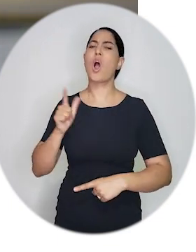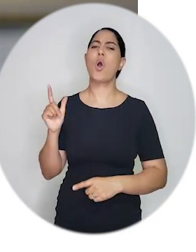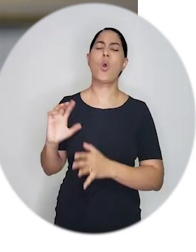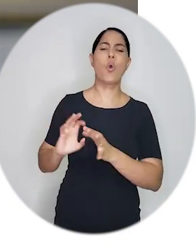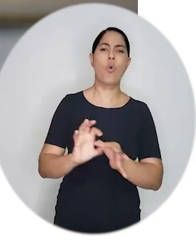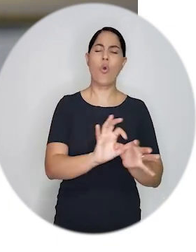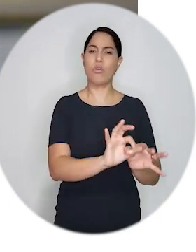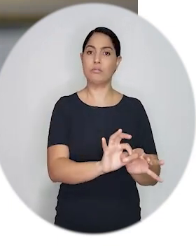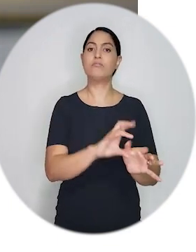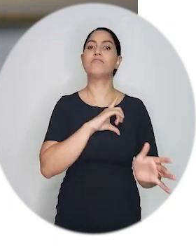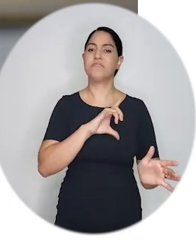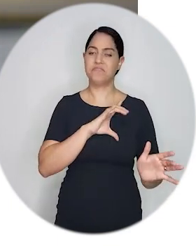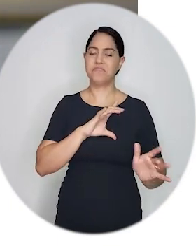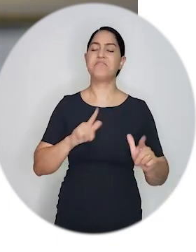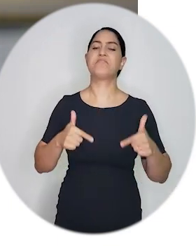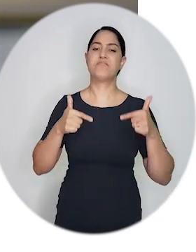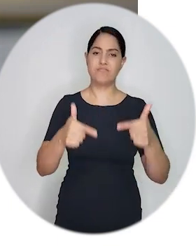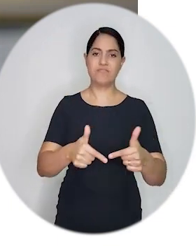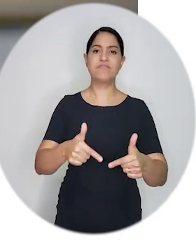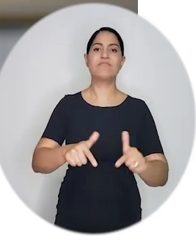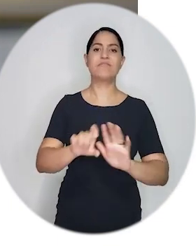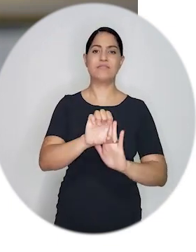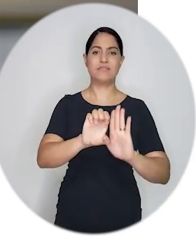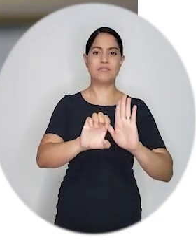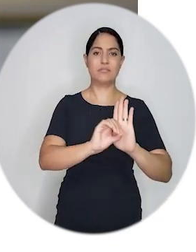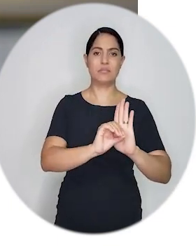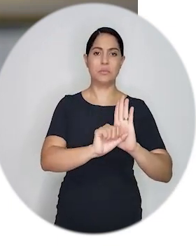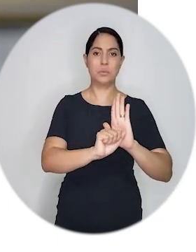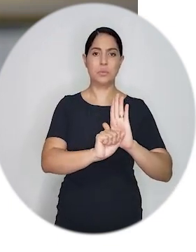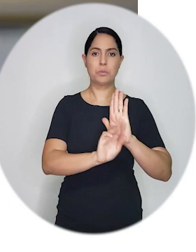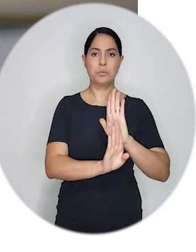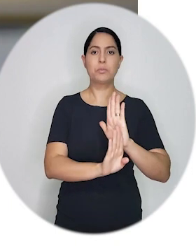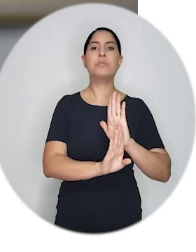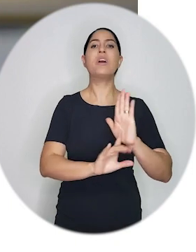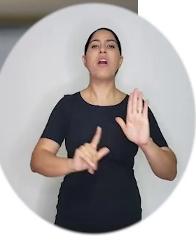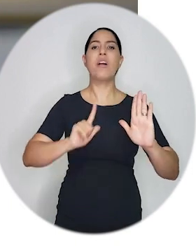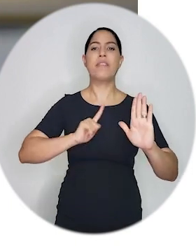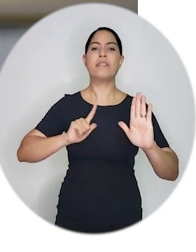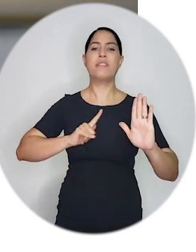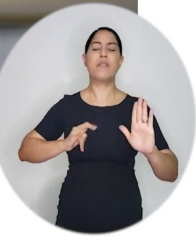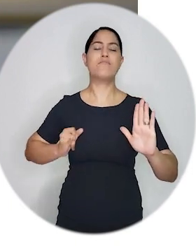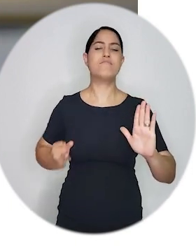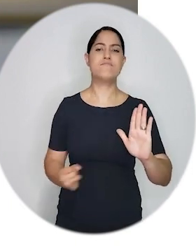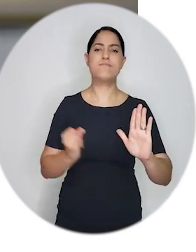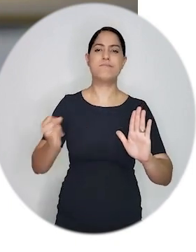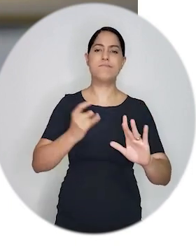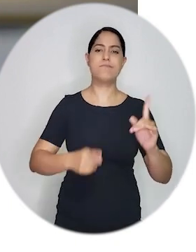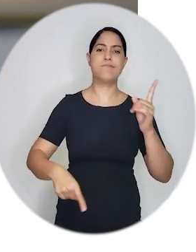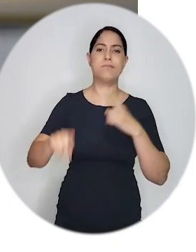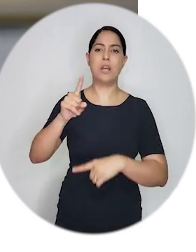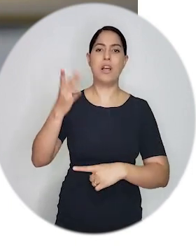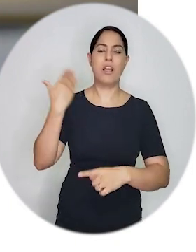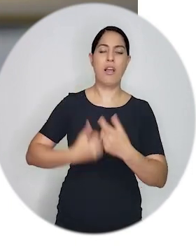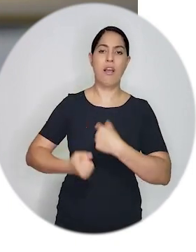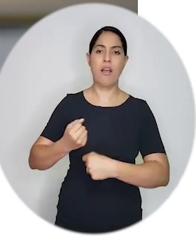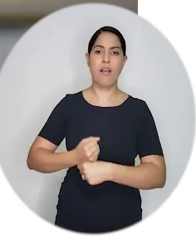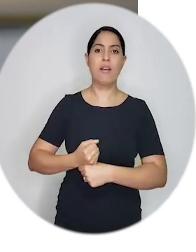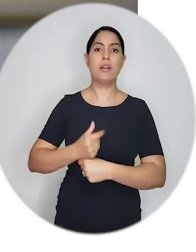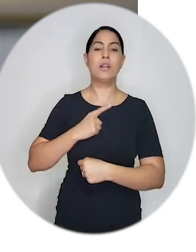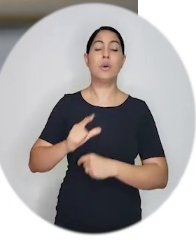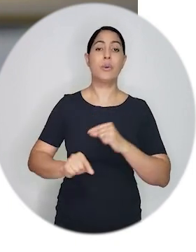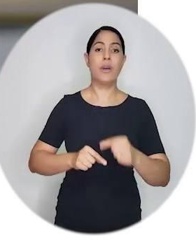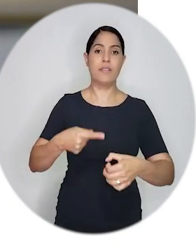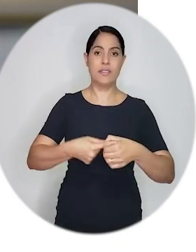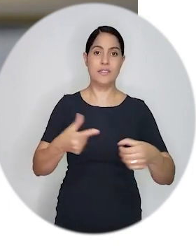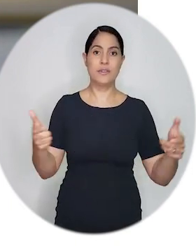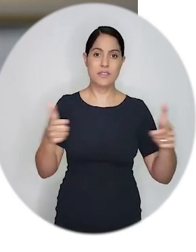intenso diálogo e interlocução com a atualização do Estatuto da Advocacia, que trouxe diversos avanços ao ser aprovado no último ano.